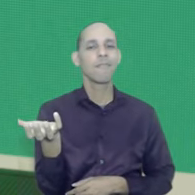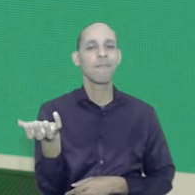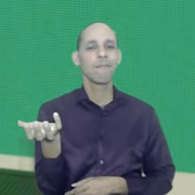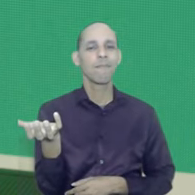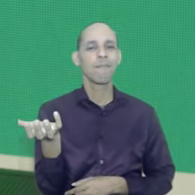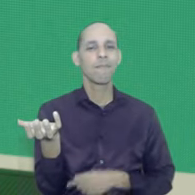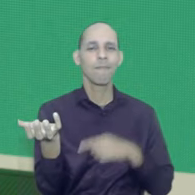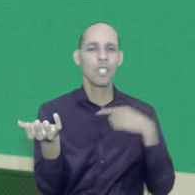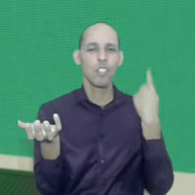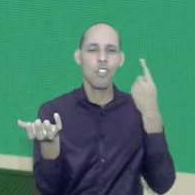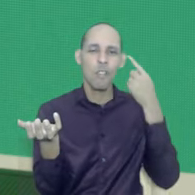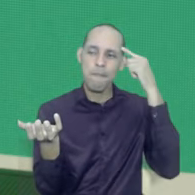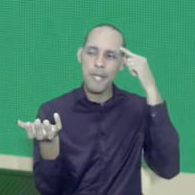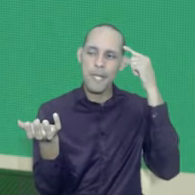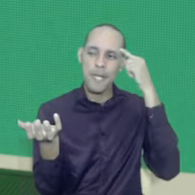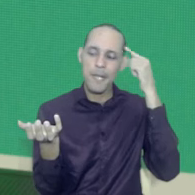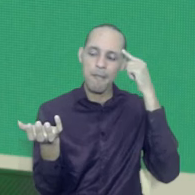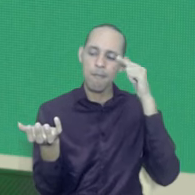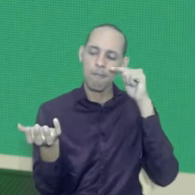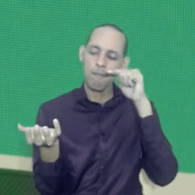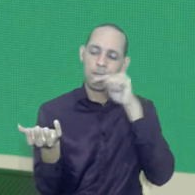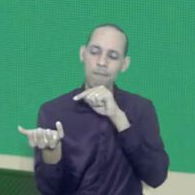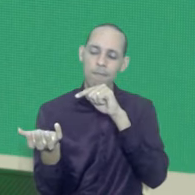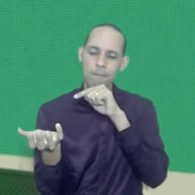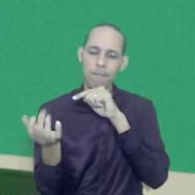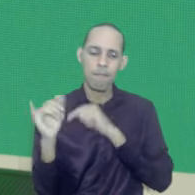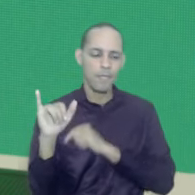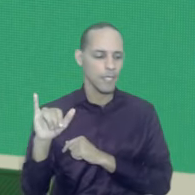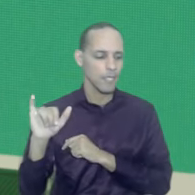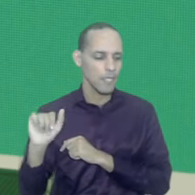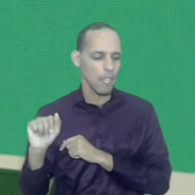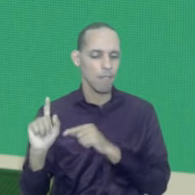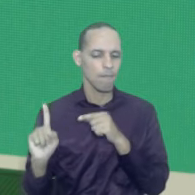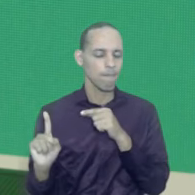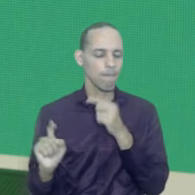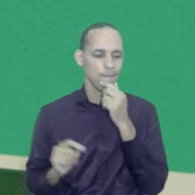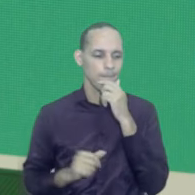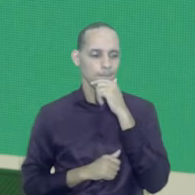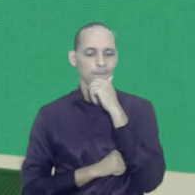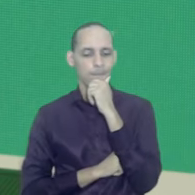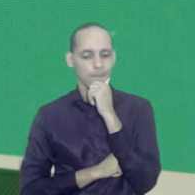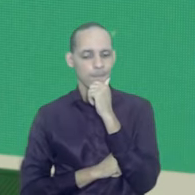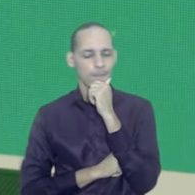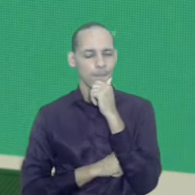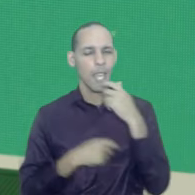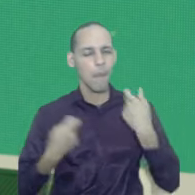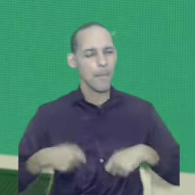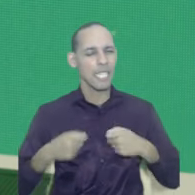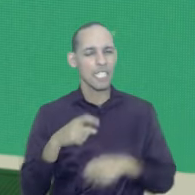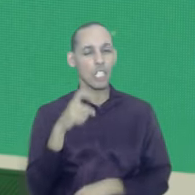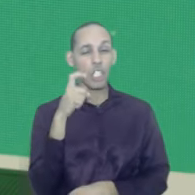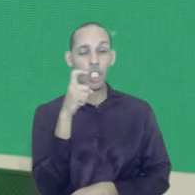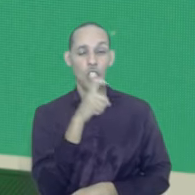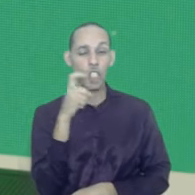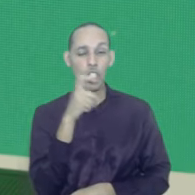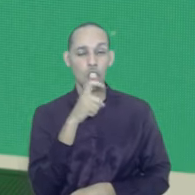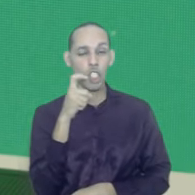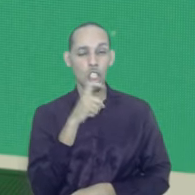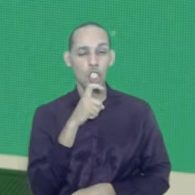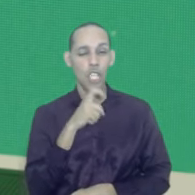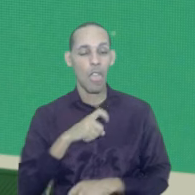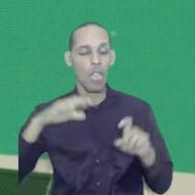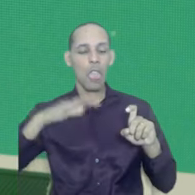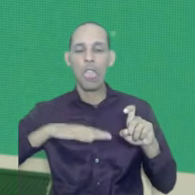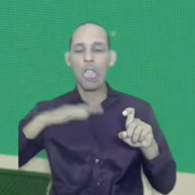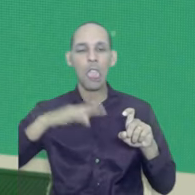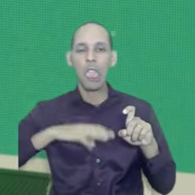nisso ainda tem eh ainda tem um um e a gente precisava desmistificar esse uso eh